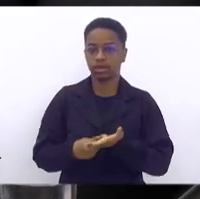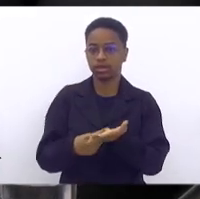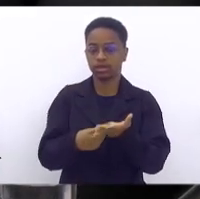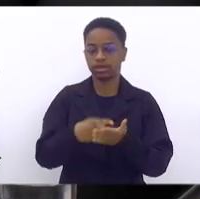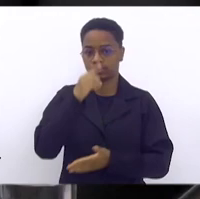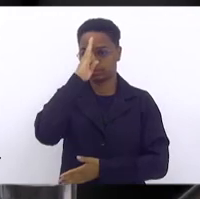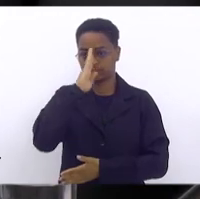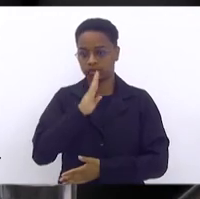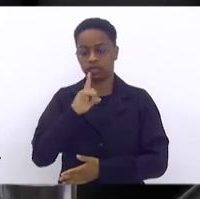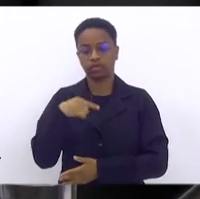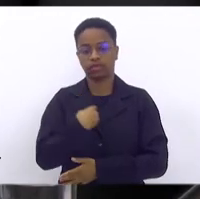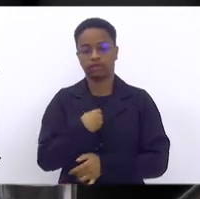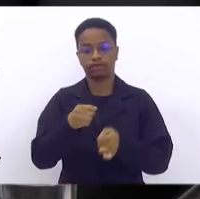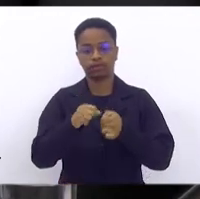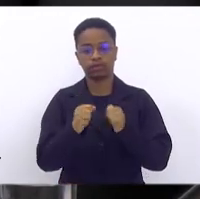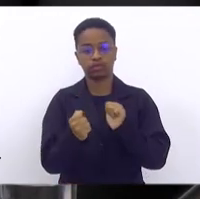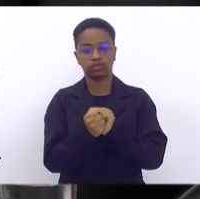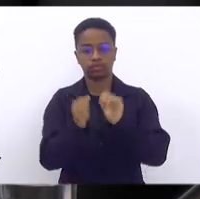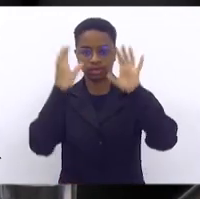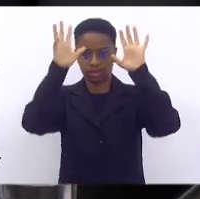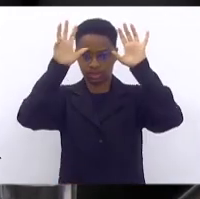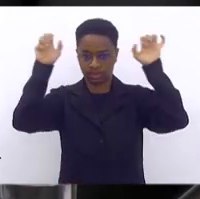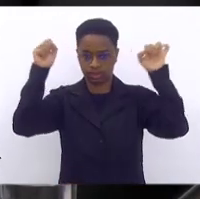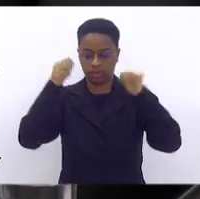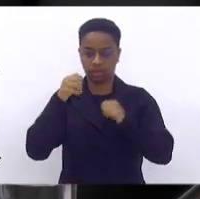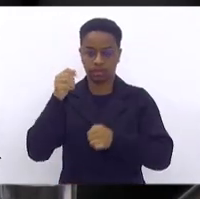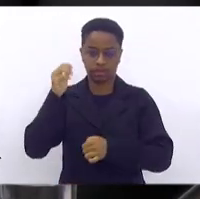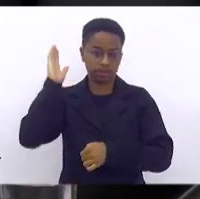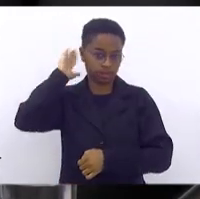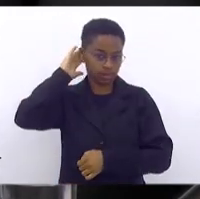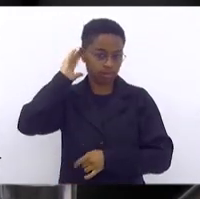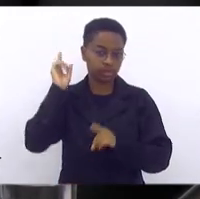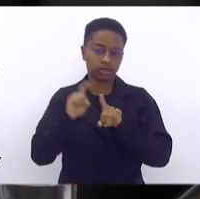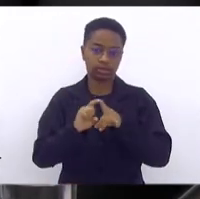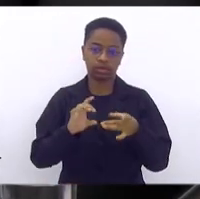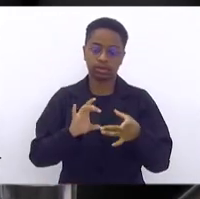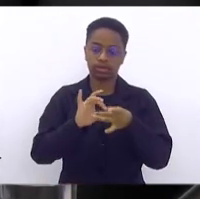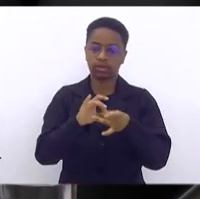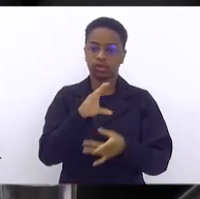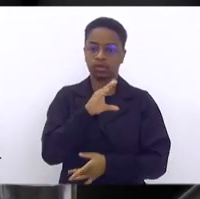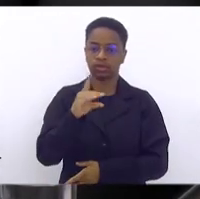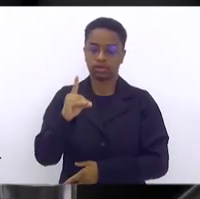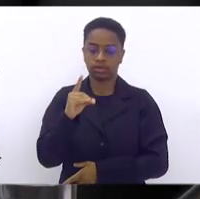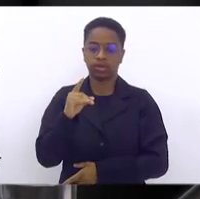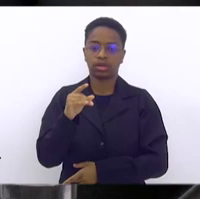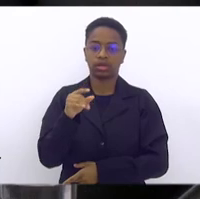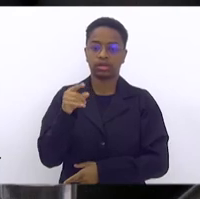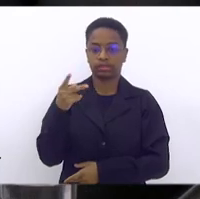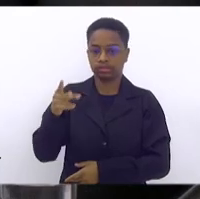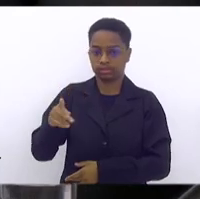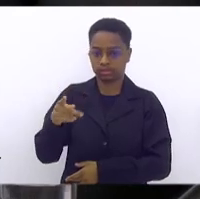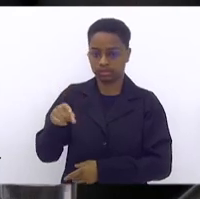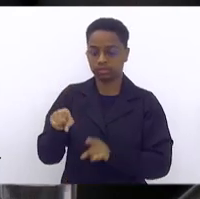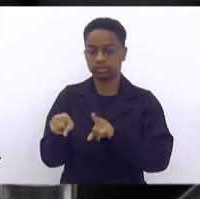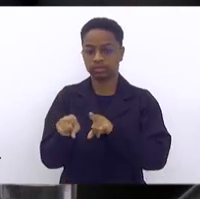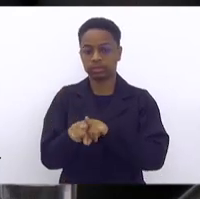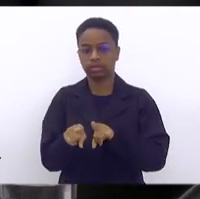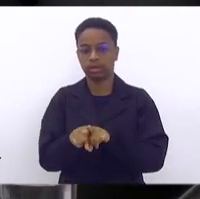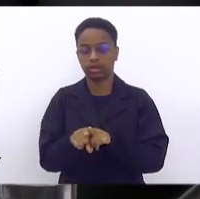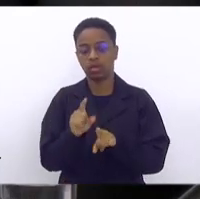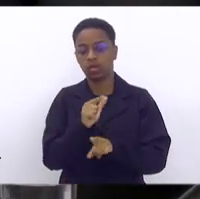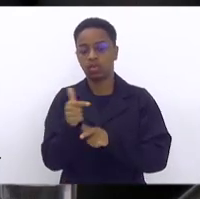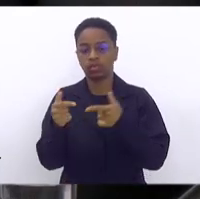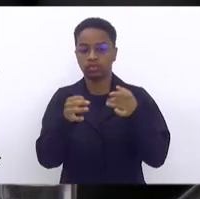com o Tribunal da Paraíba, também com a coordenadoria da mulher de lá, com a doutora Ana Falcão, e outras juízes também que trabalham